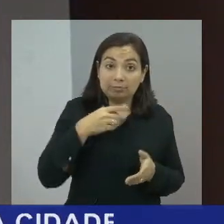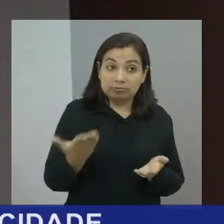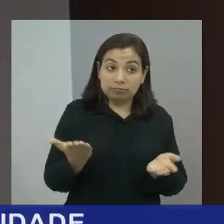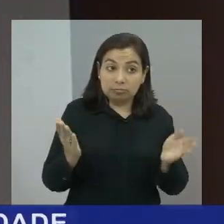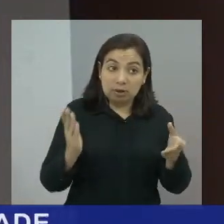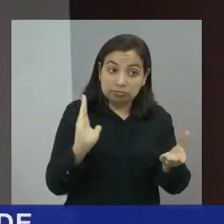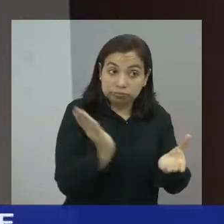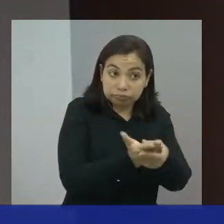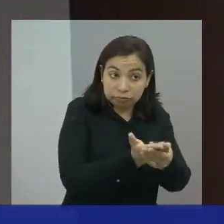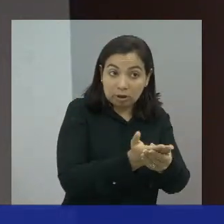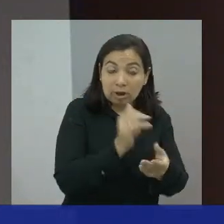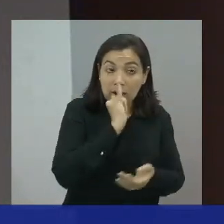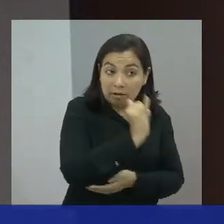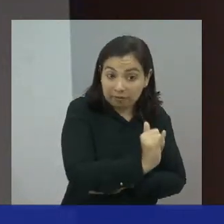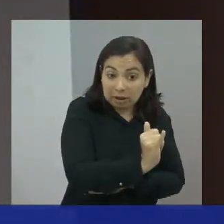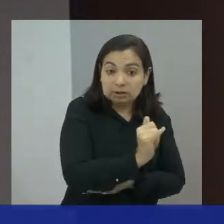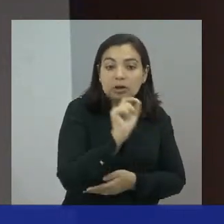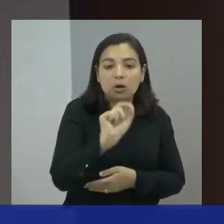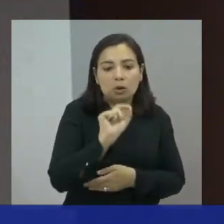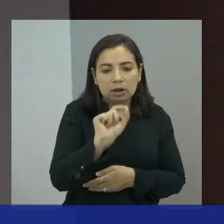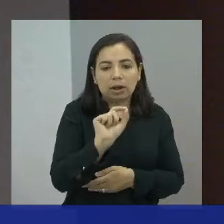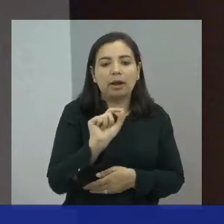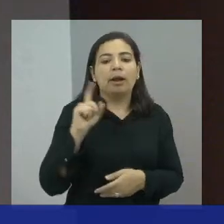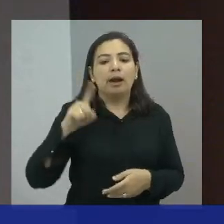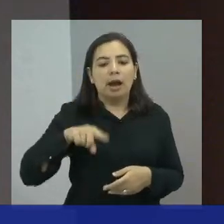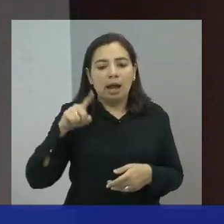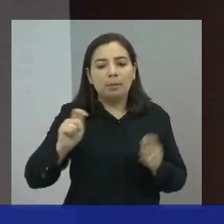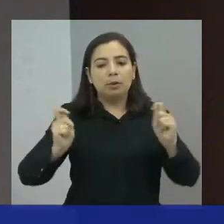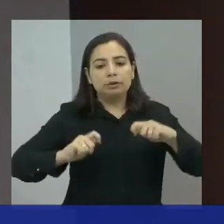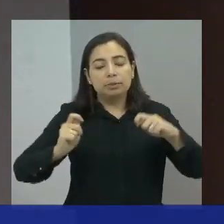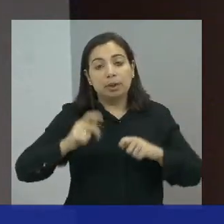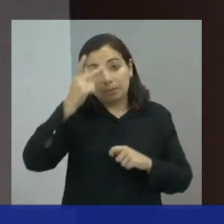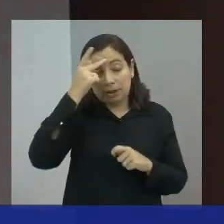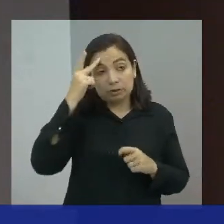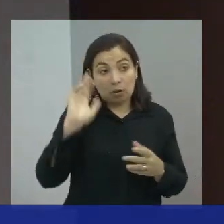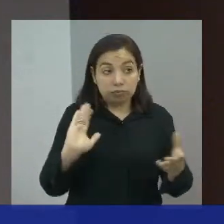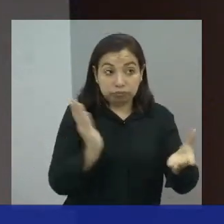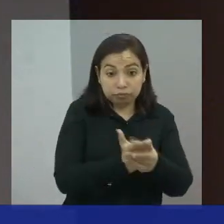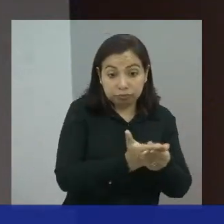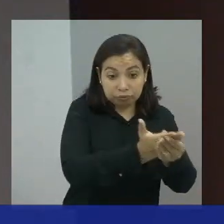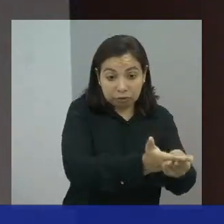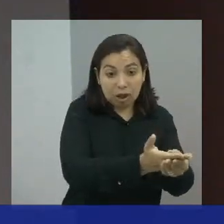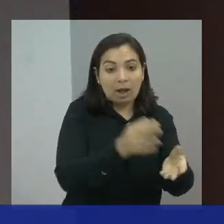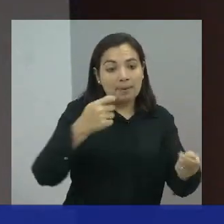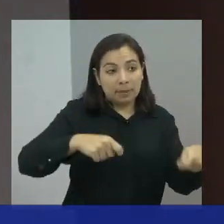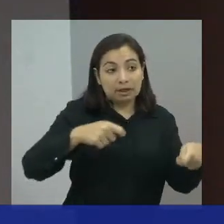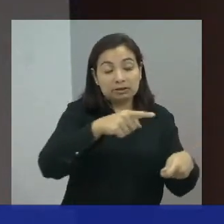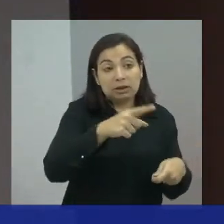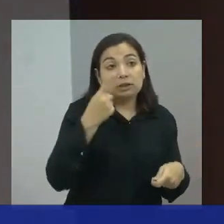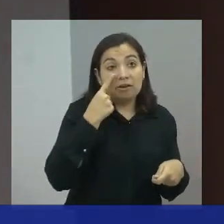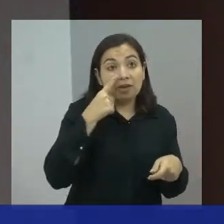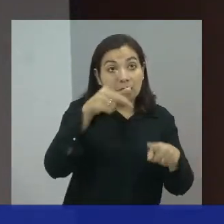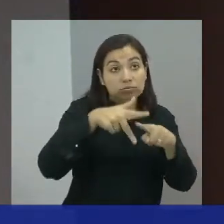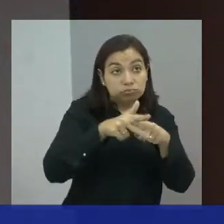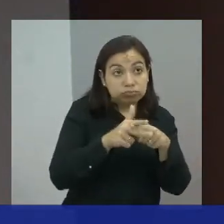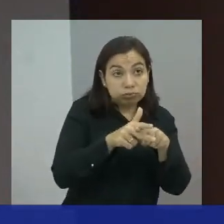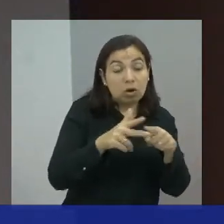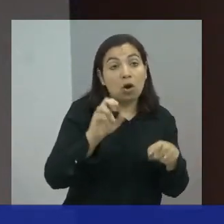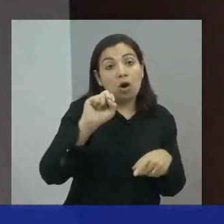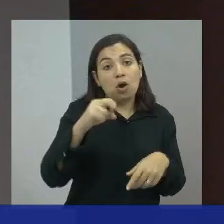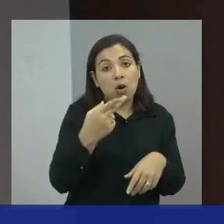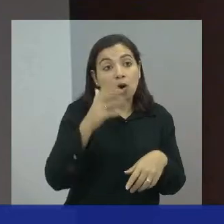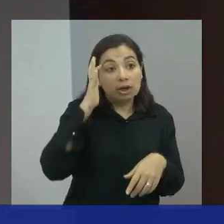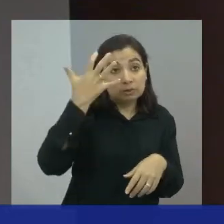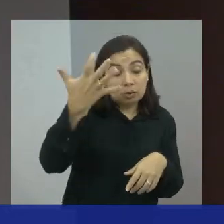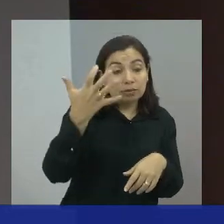a oportunidade para regularizar a situação infracional no prazo assinalado pela fiscalização de, no máximo,